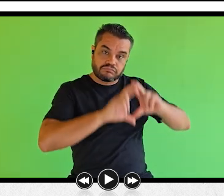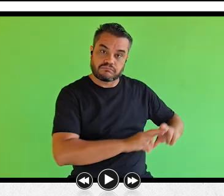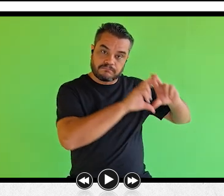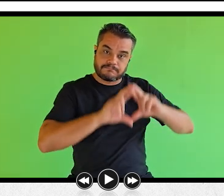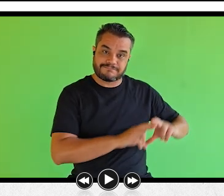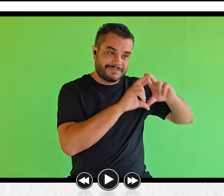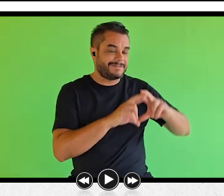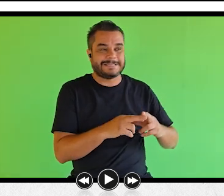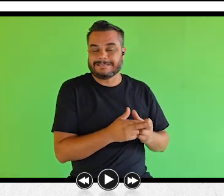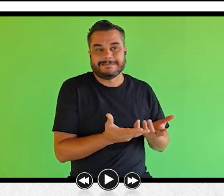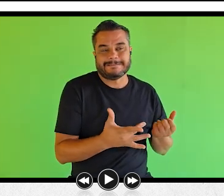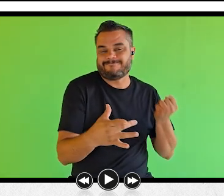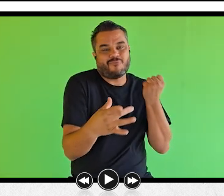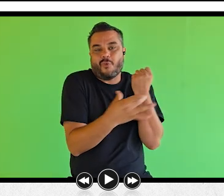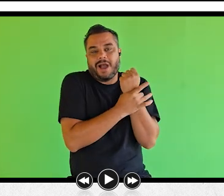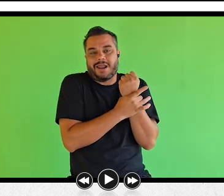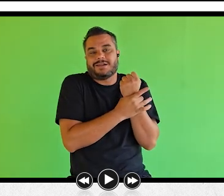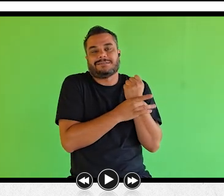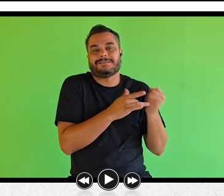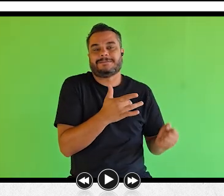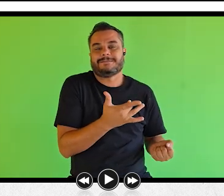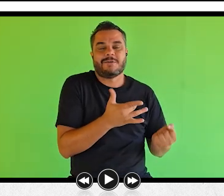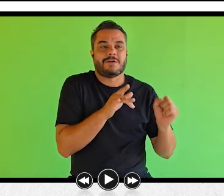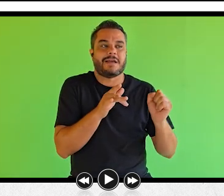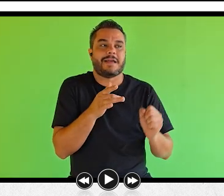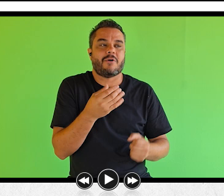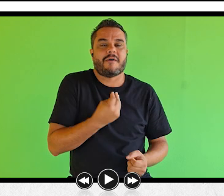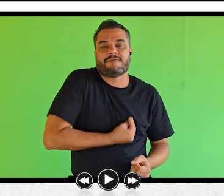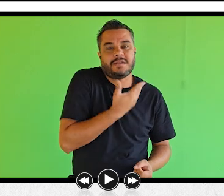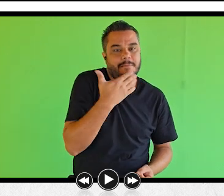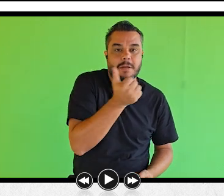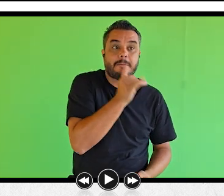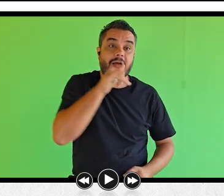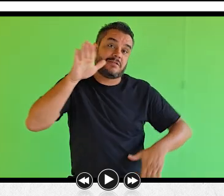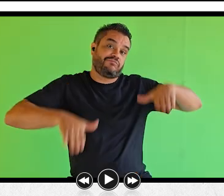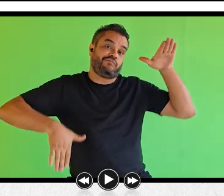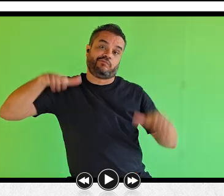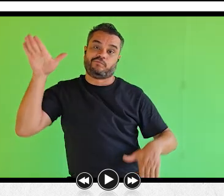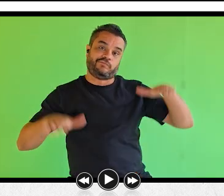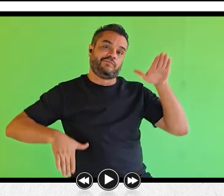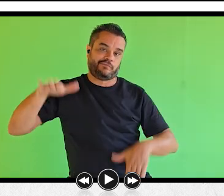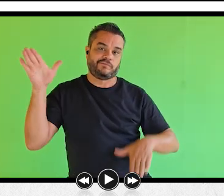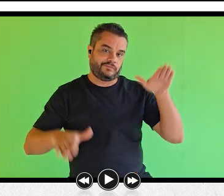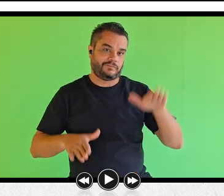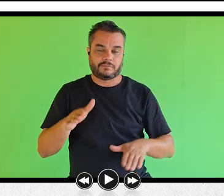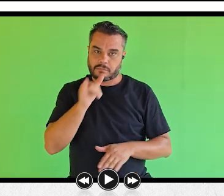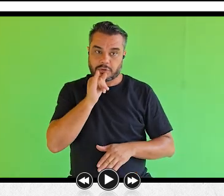sofre oscilações significativas de acordo com o mercado. Então, um dia, né, a tonelada daquele material, ela